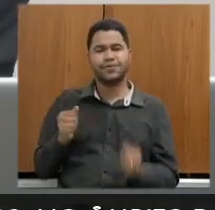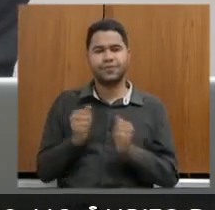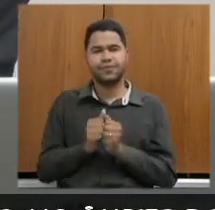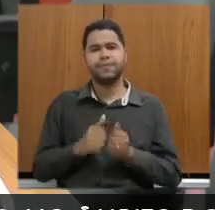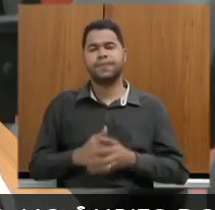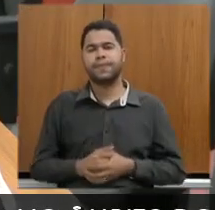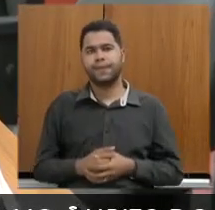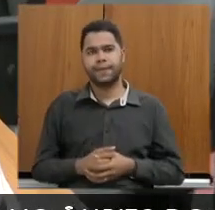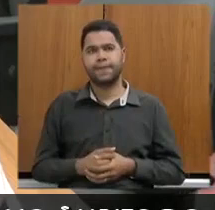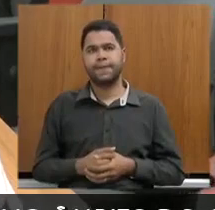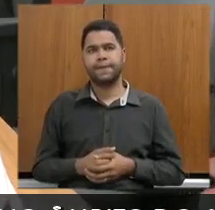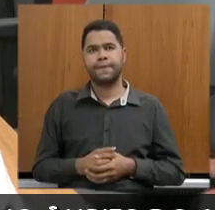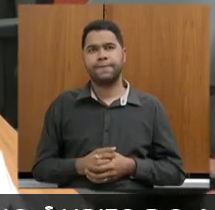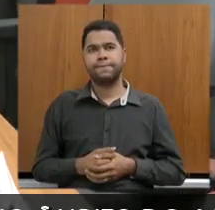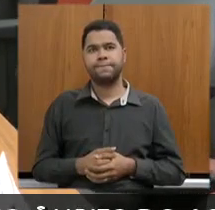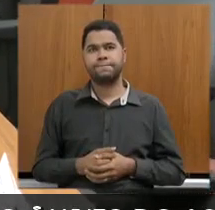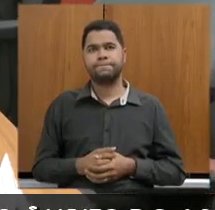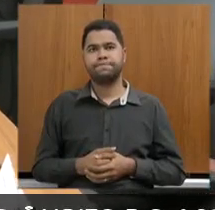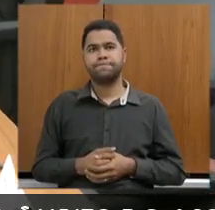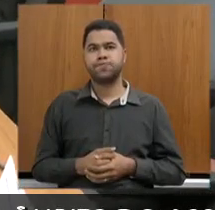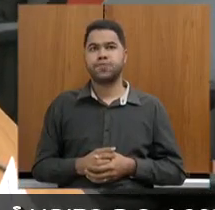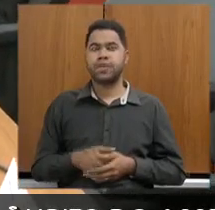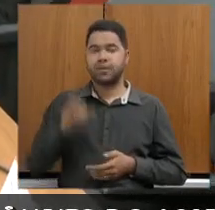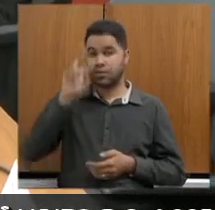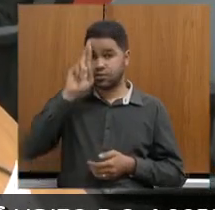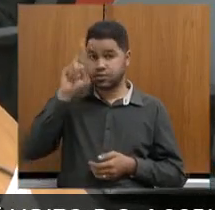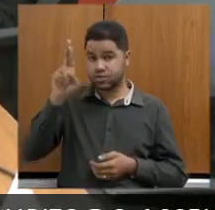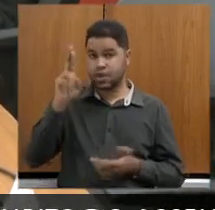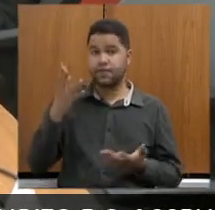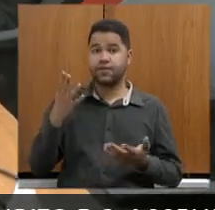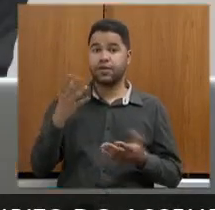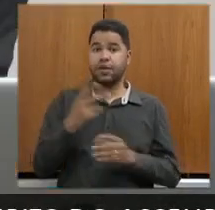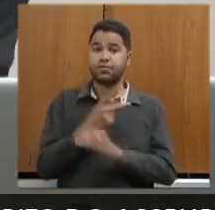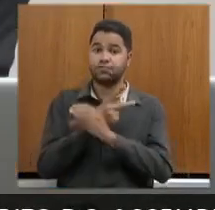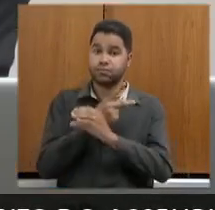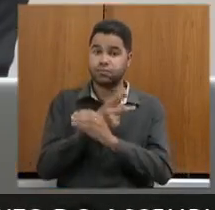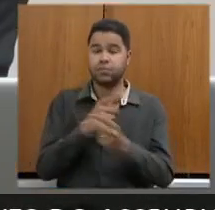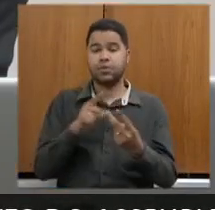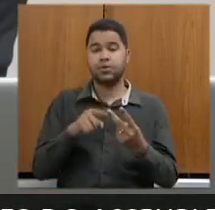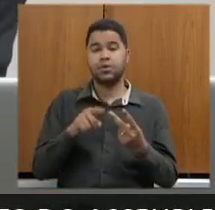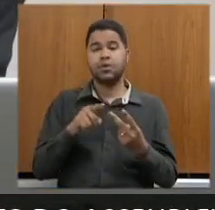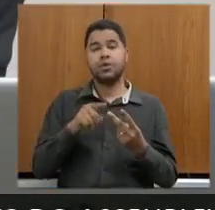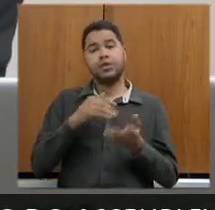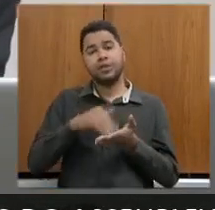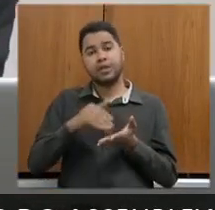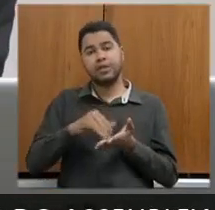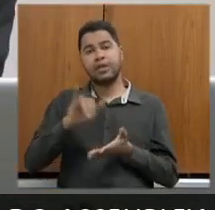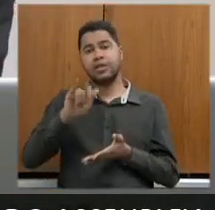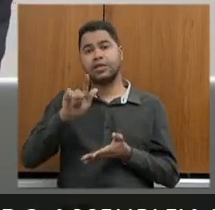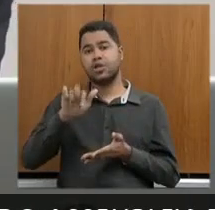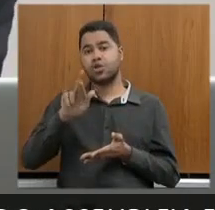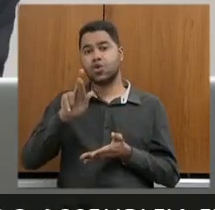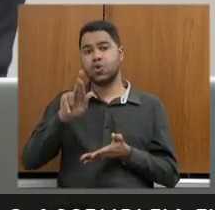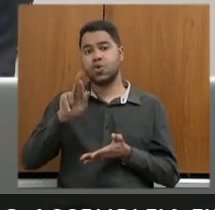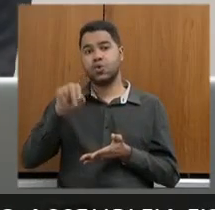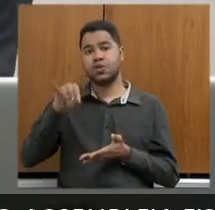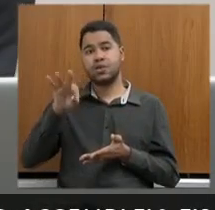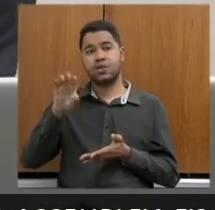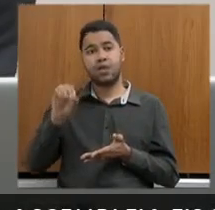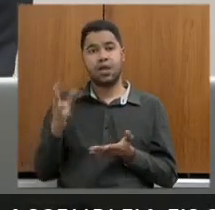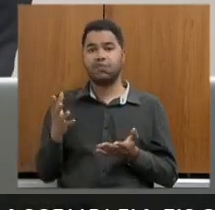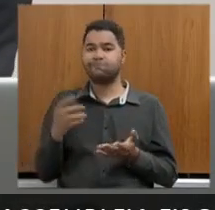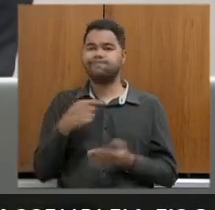conosco para reunir com o chefe da Polícia Civil o secretário e correto de planejamento gestão mas dizer olha